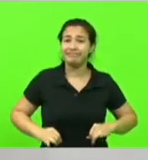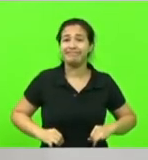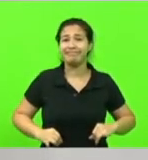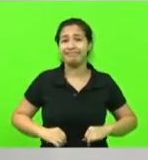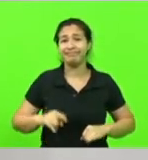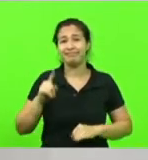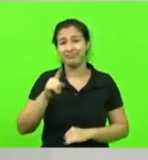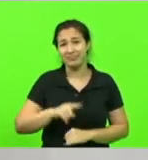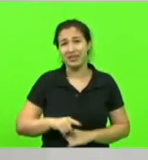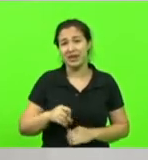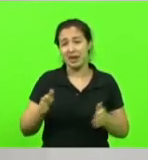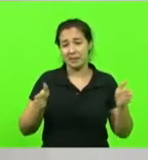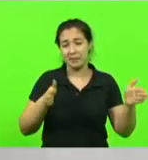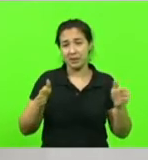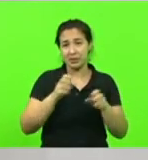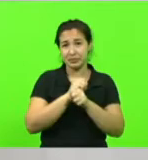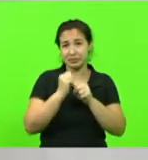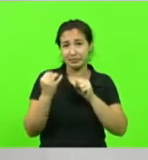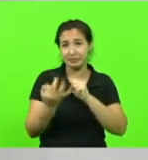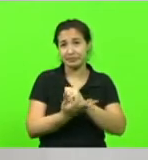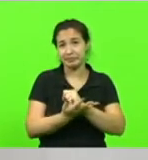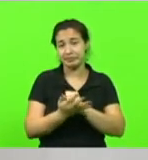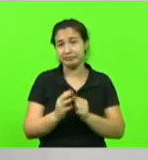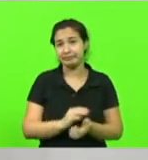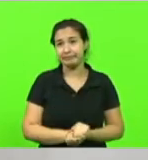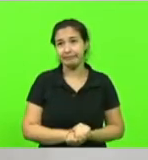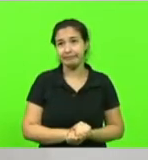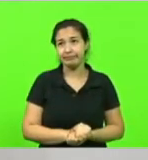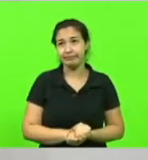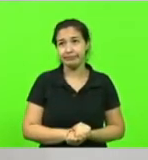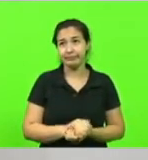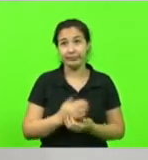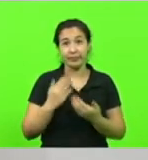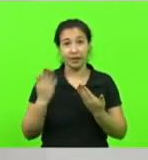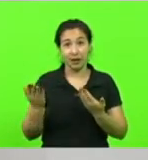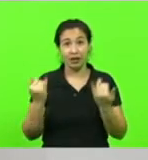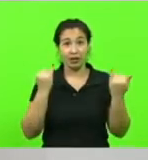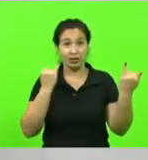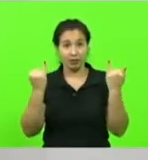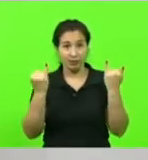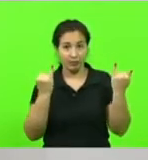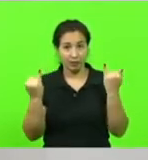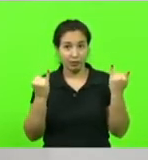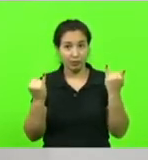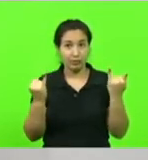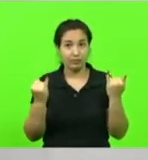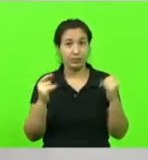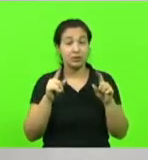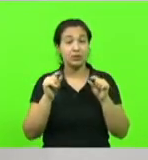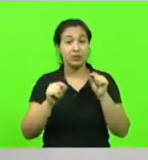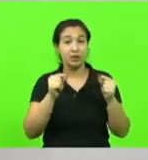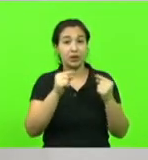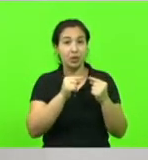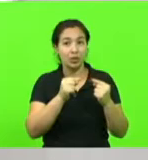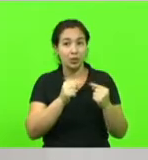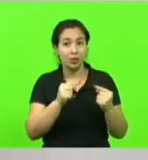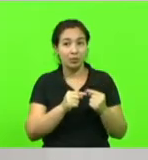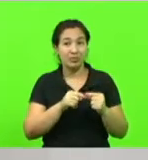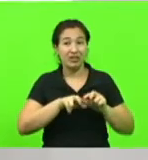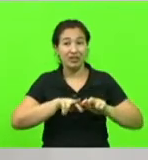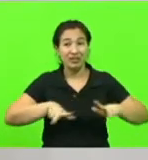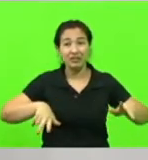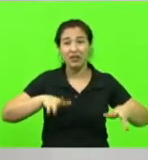o momento da Covid. Trago esta informação aqui porque, por inúmeras vezes, nos